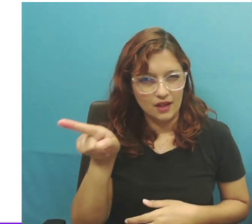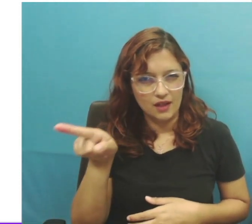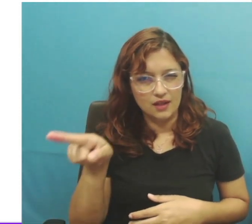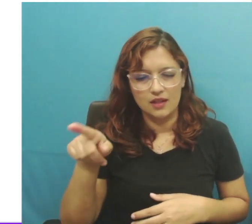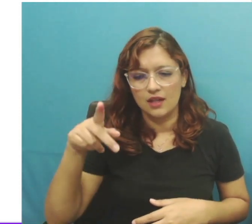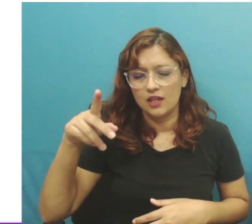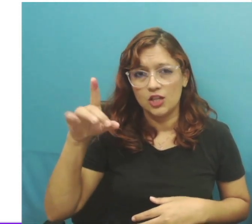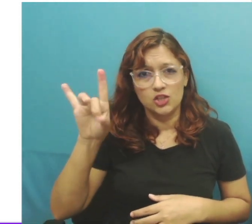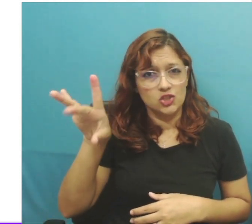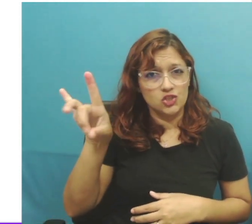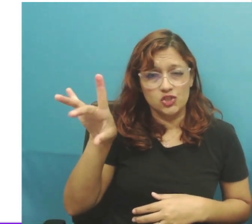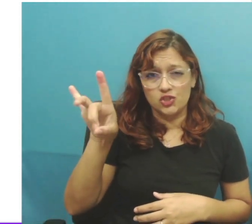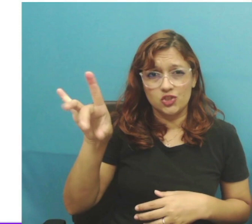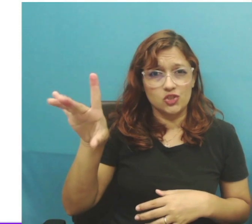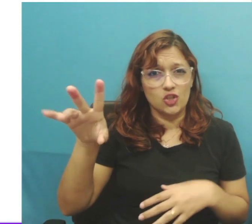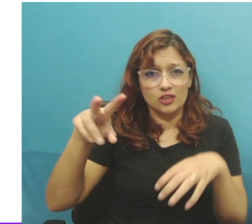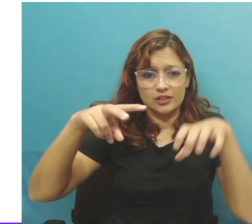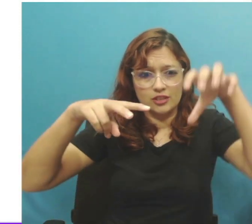Então, ela